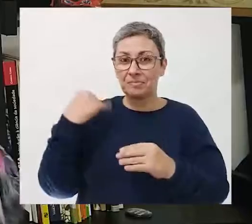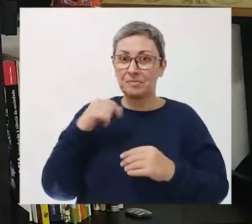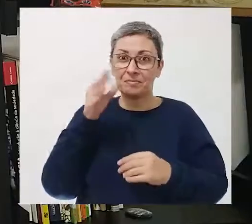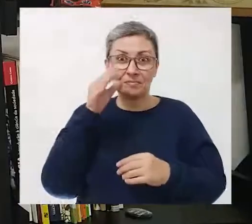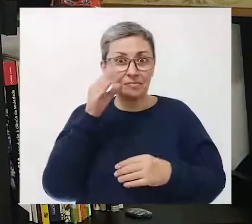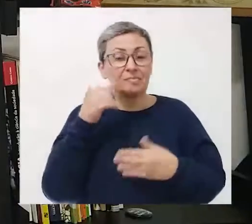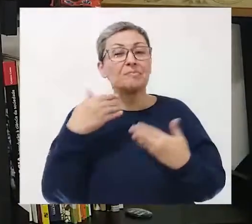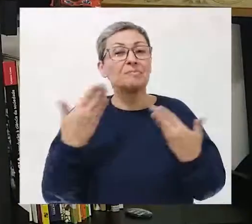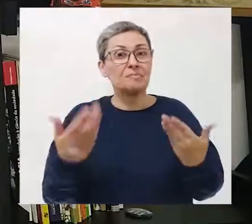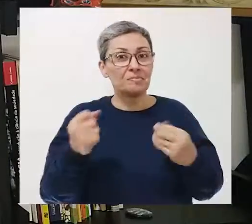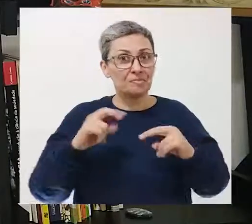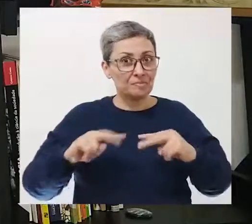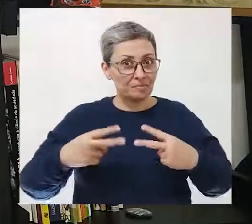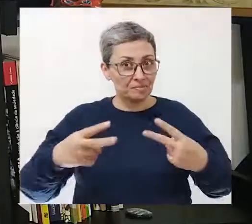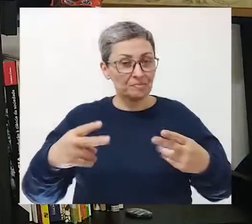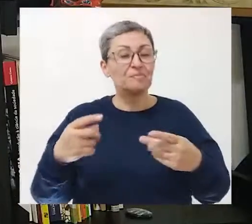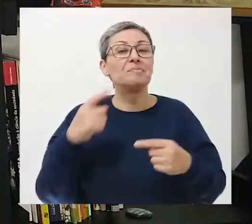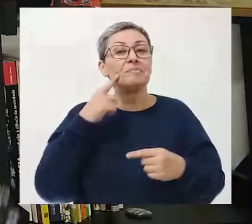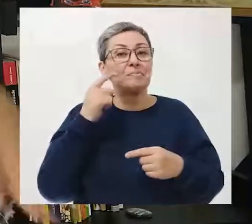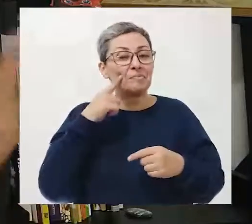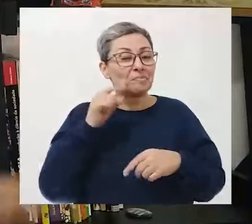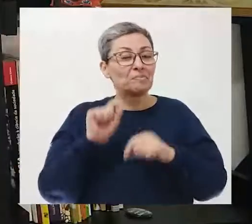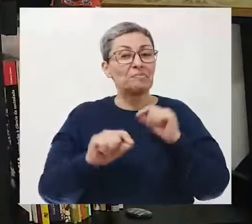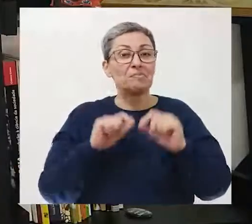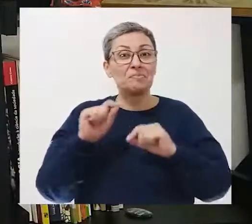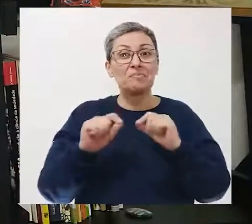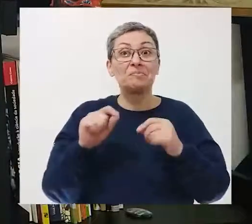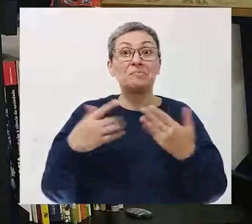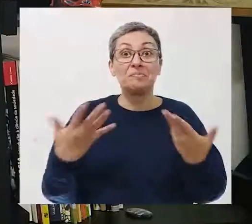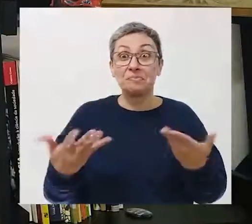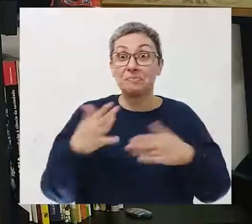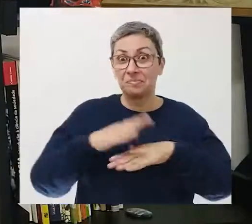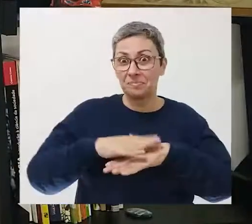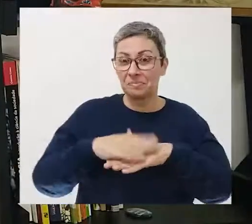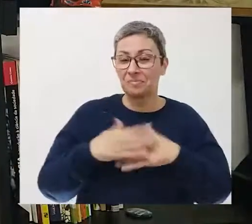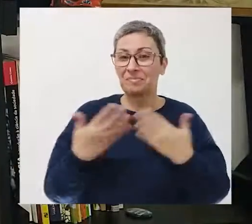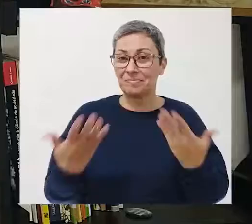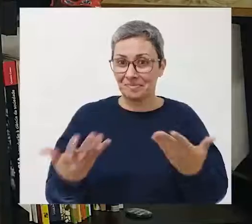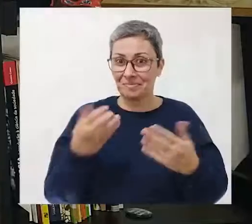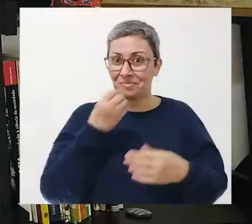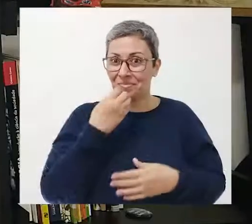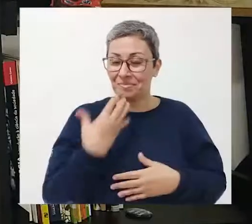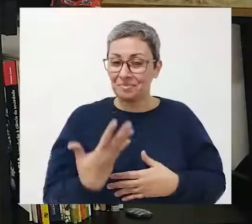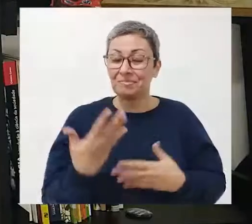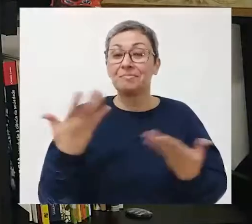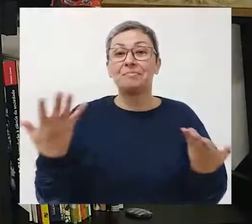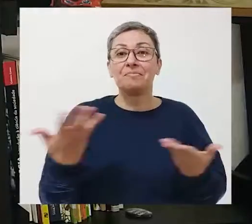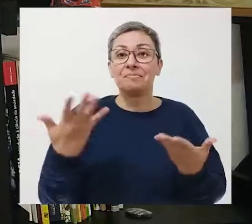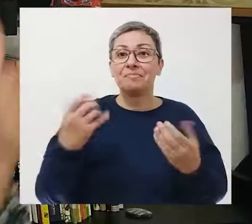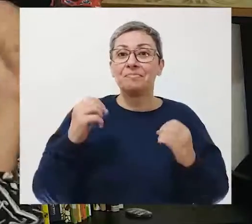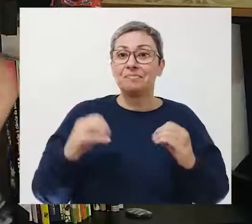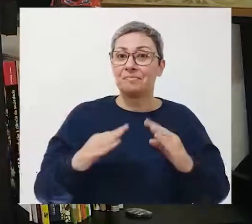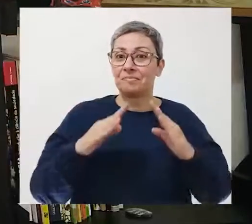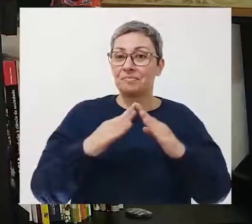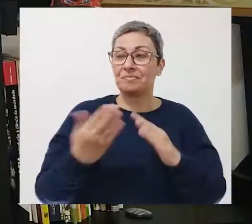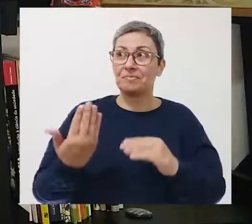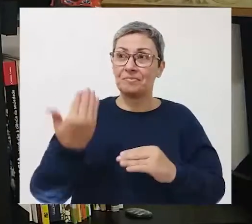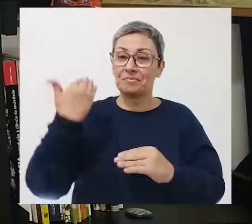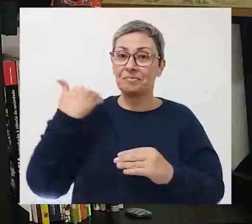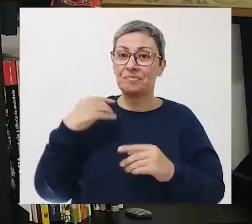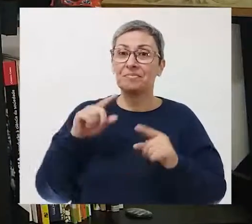Então, compartilha com a gente pra gente saber o que é que vocês fizeram aí, tá bom? Bom, no programa